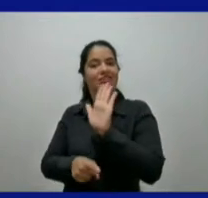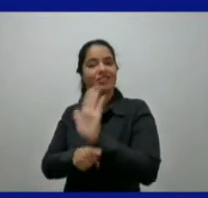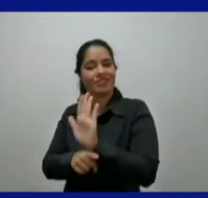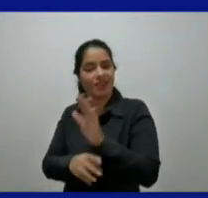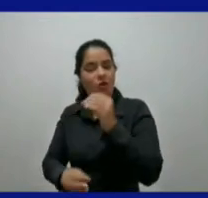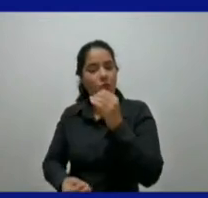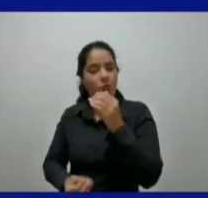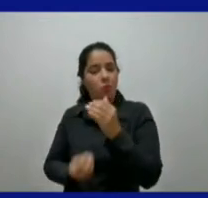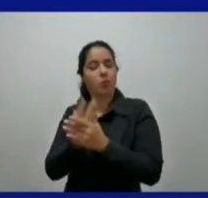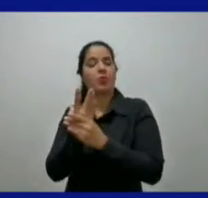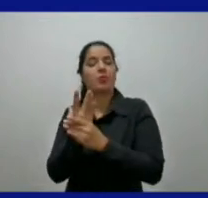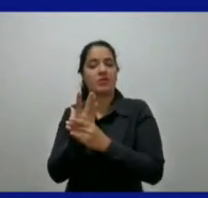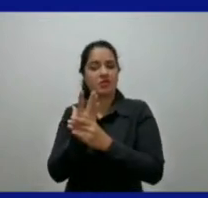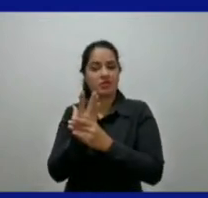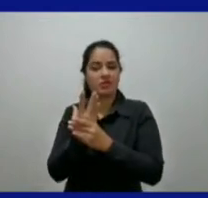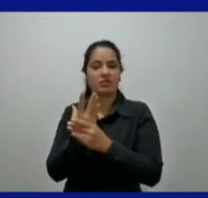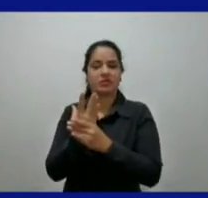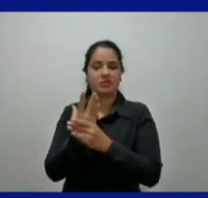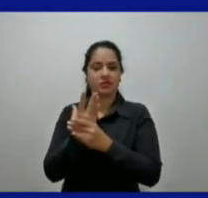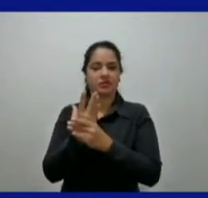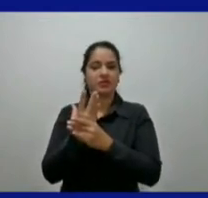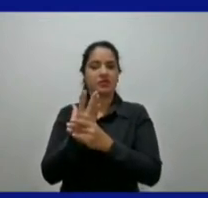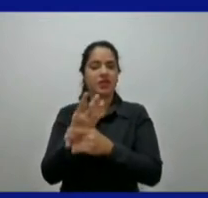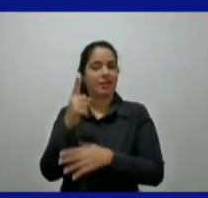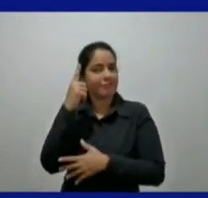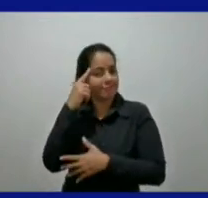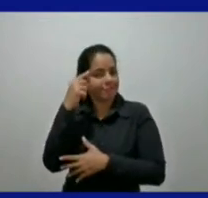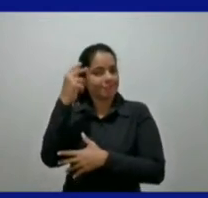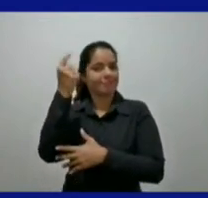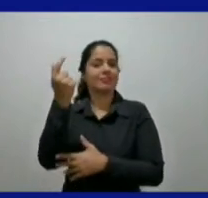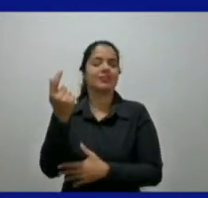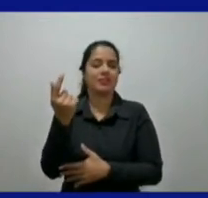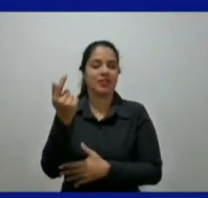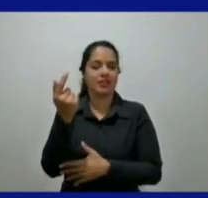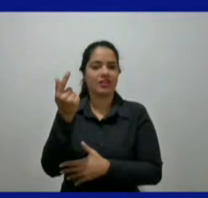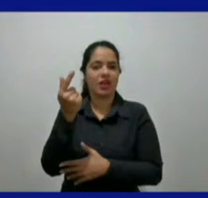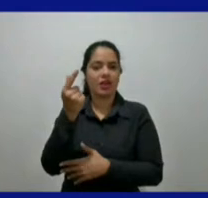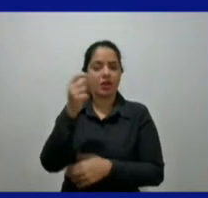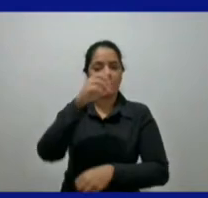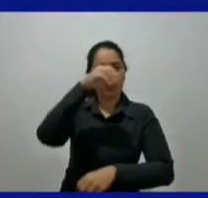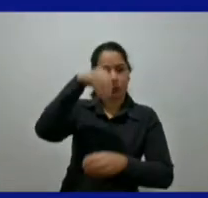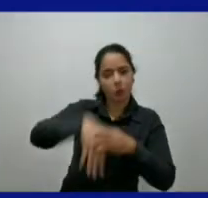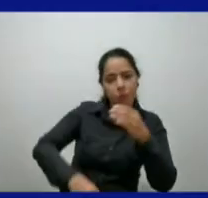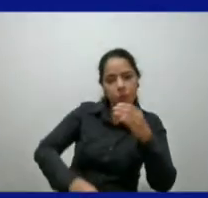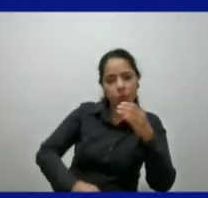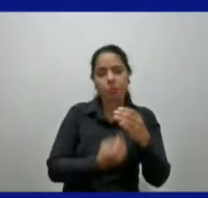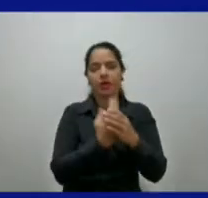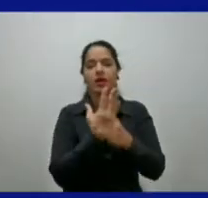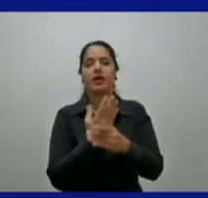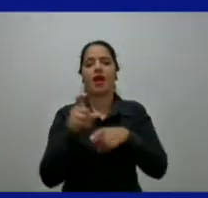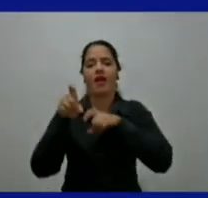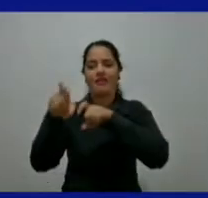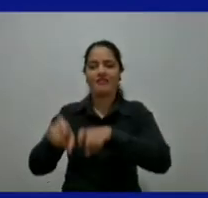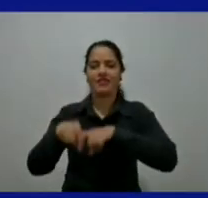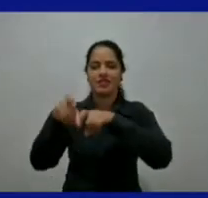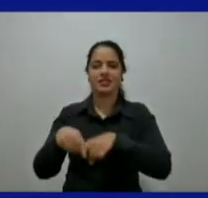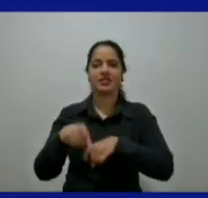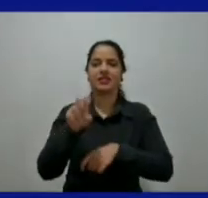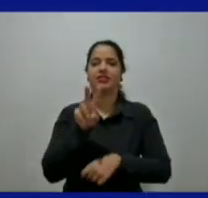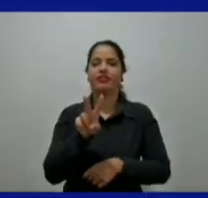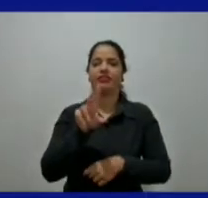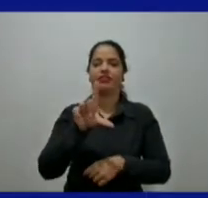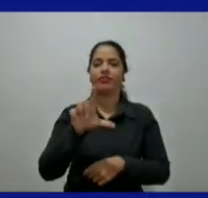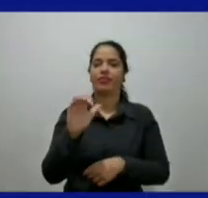de restaurar a Fazenda Bucão. Então, o Instituto Terra ele não gera lucro, mas se gerasse